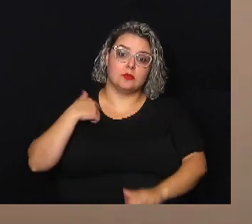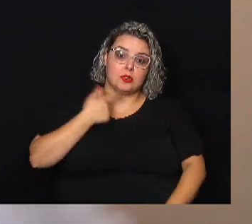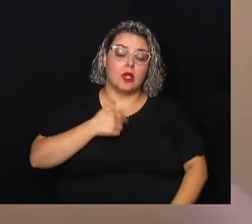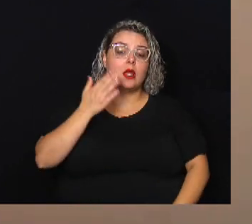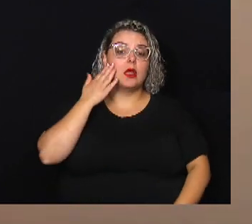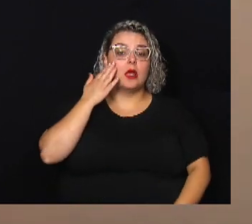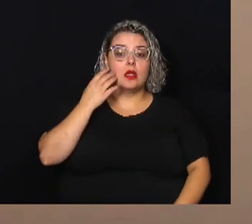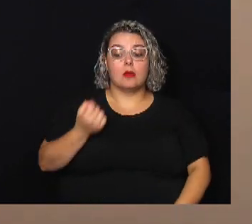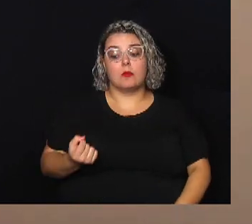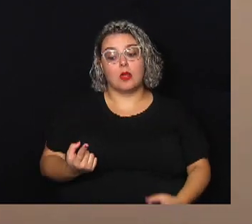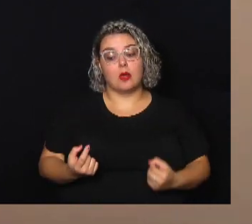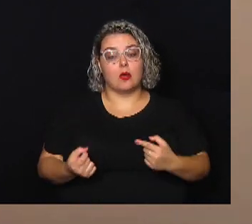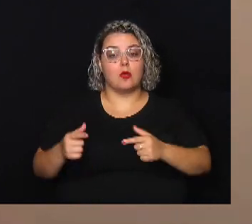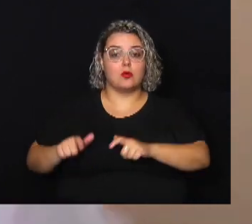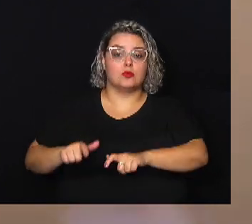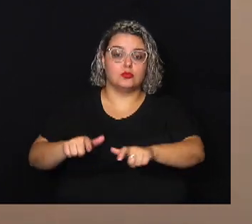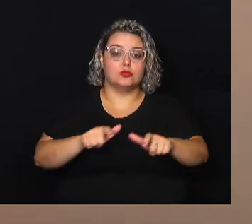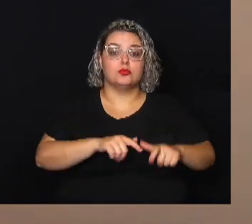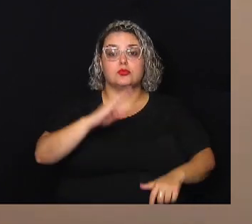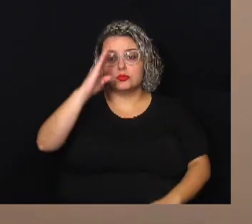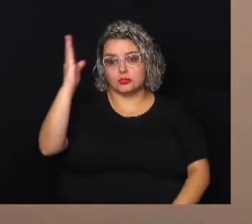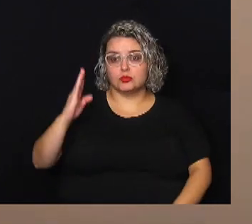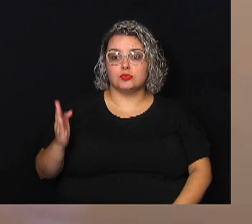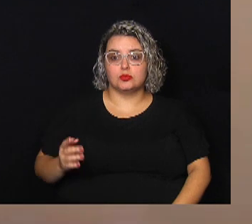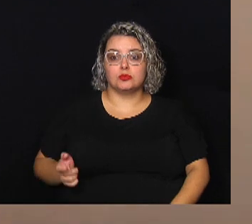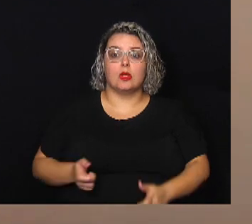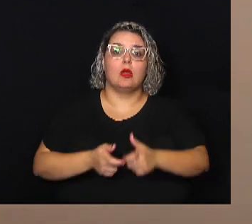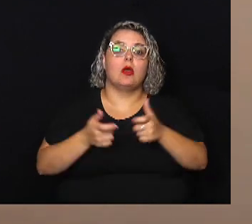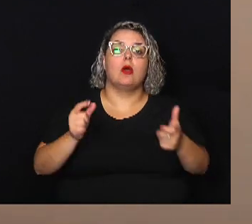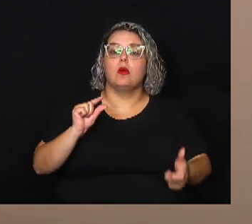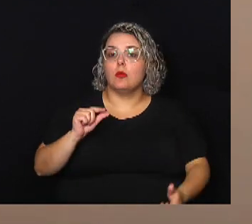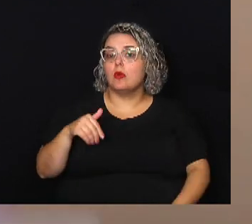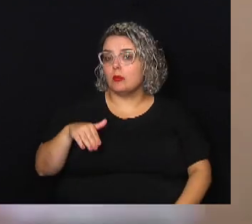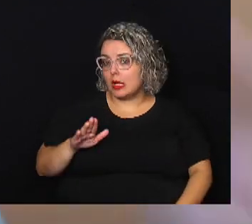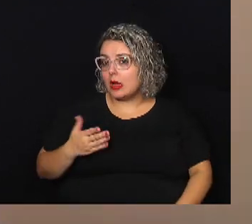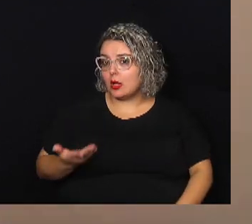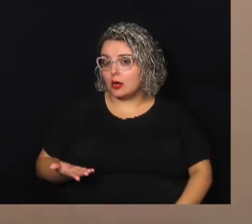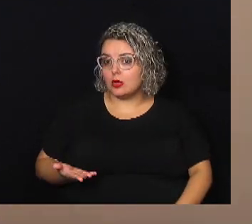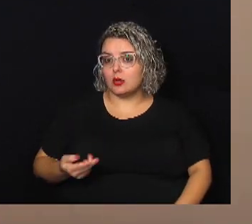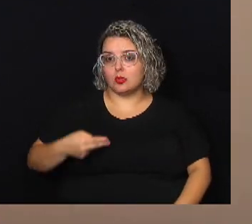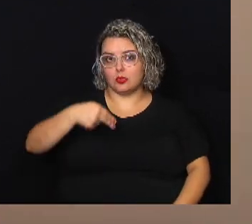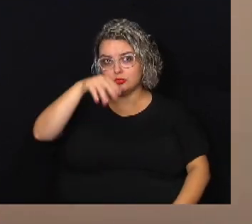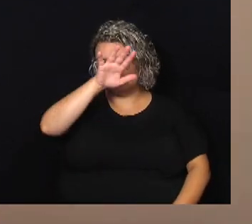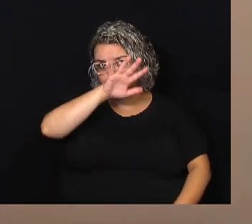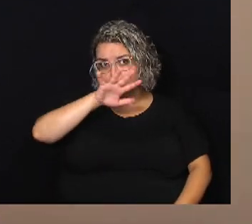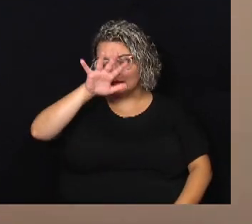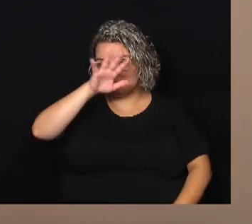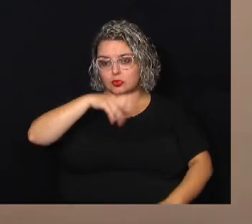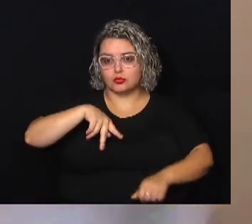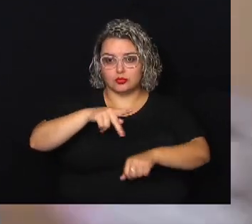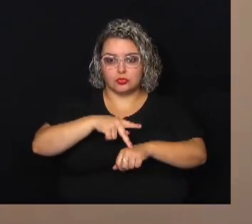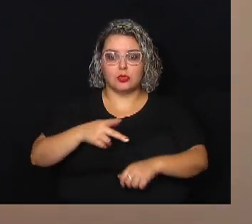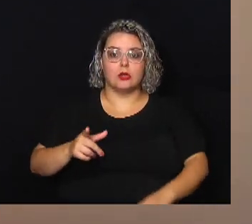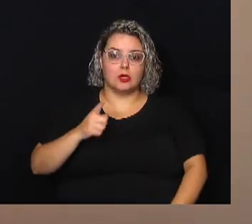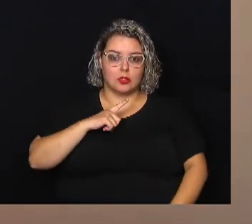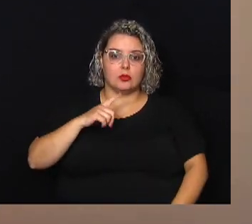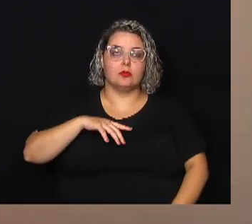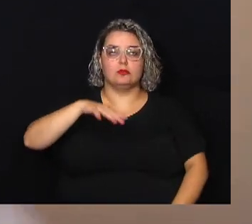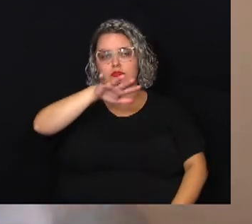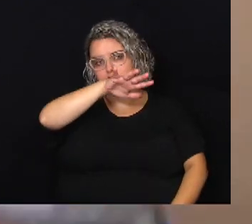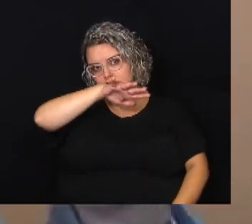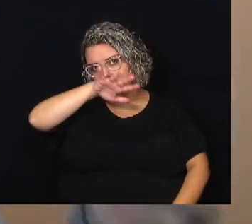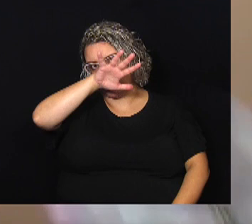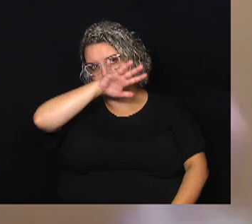algumas regiões do Brasil têm uma incidência um pouco maior, por exemplo, no norte do país, a gente tem uma região